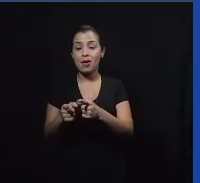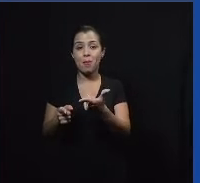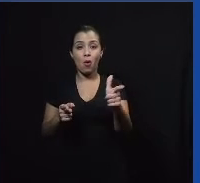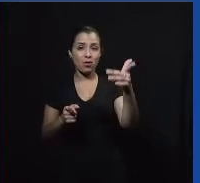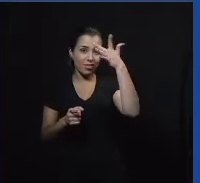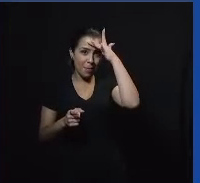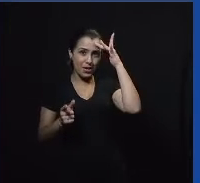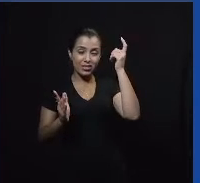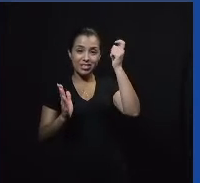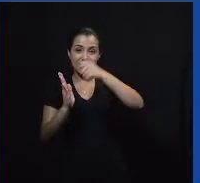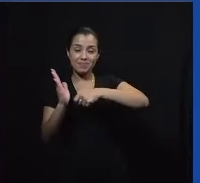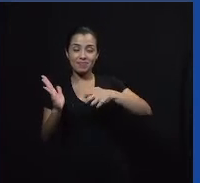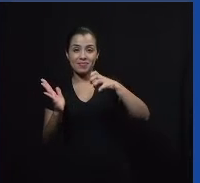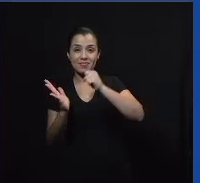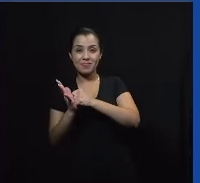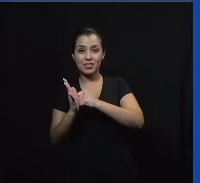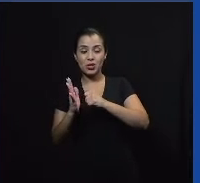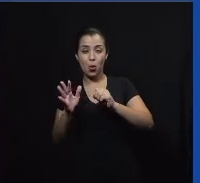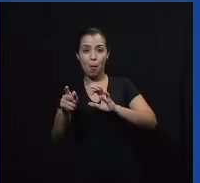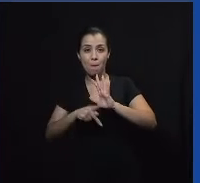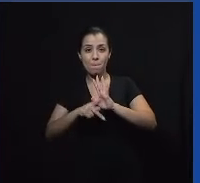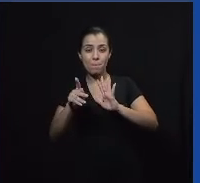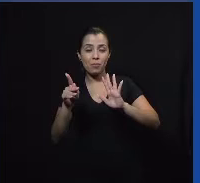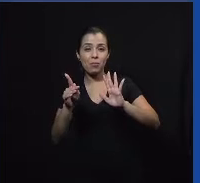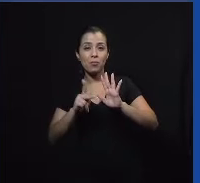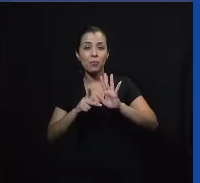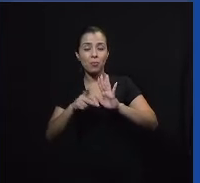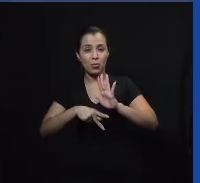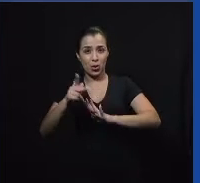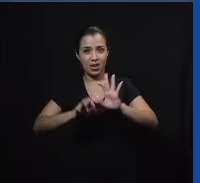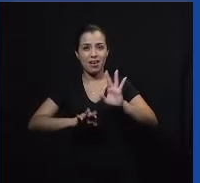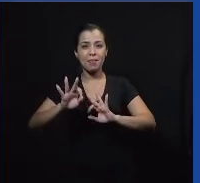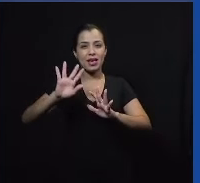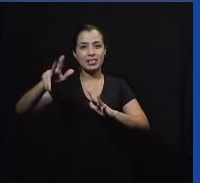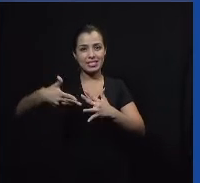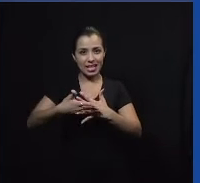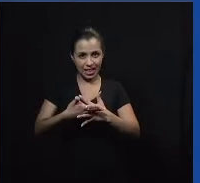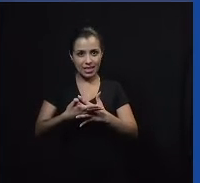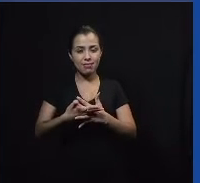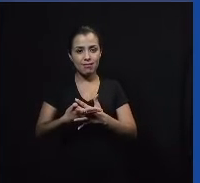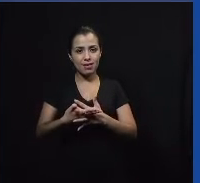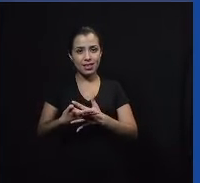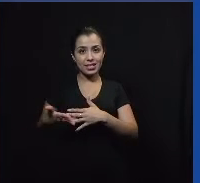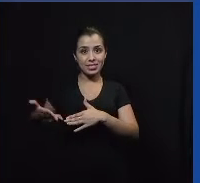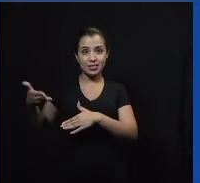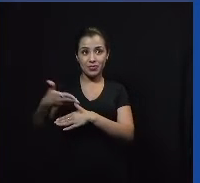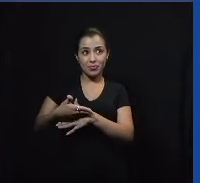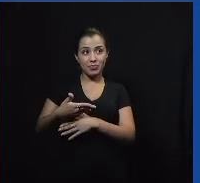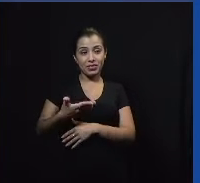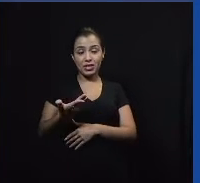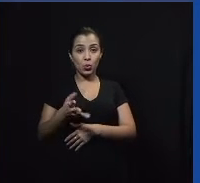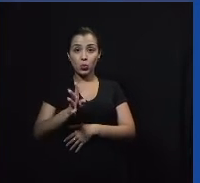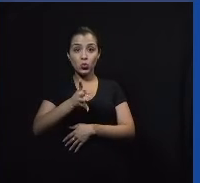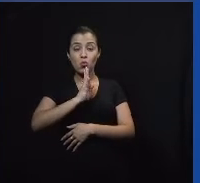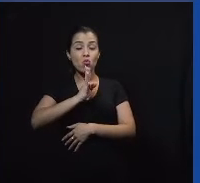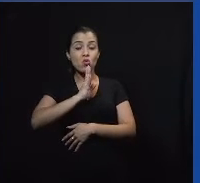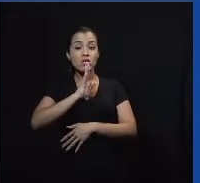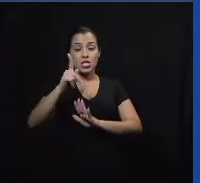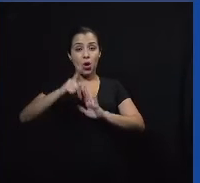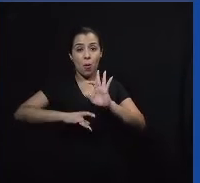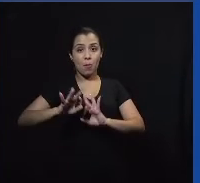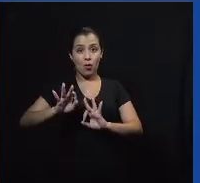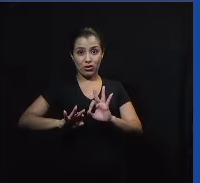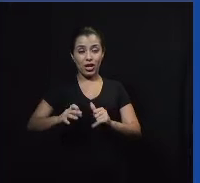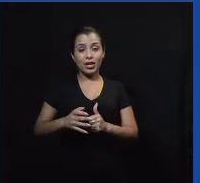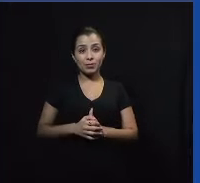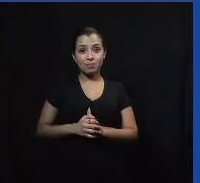de cidadania, do programa de cidadania, para participar aqui do evento, então que não conhecia o projeto, né? E